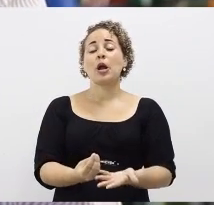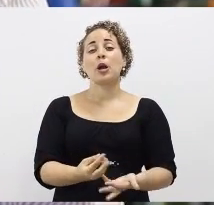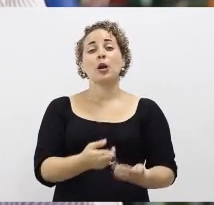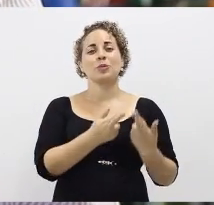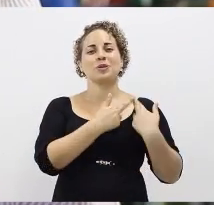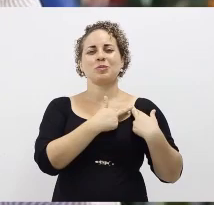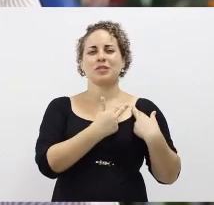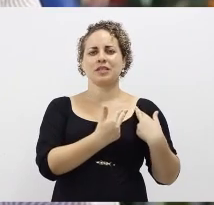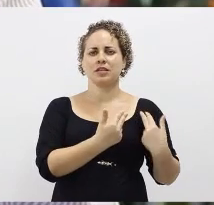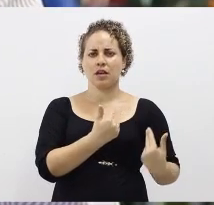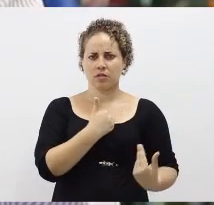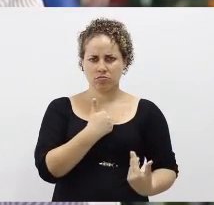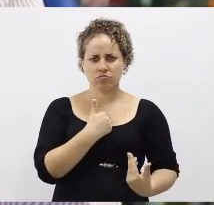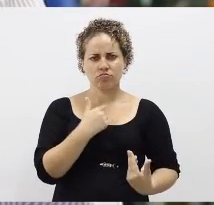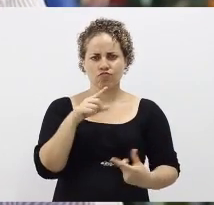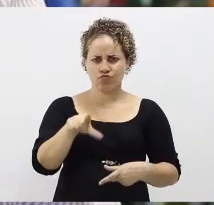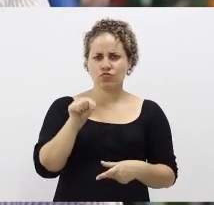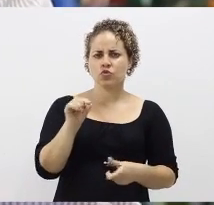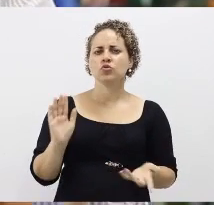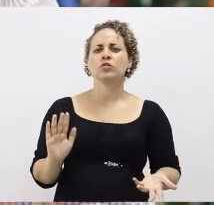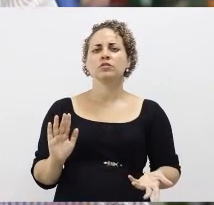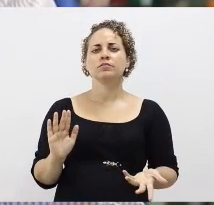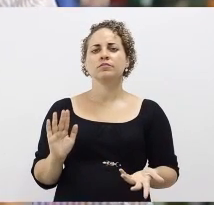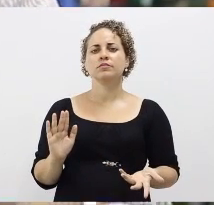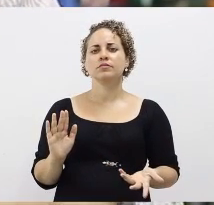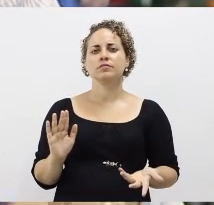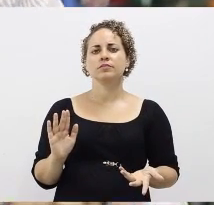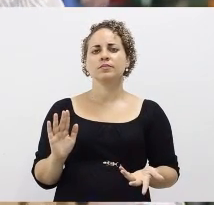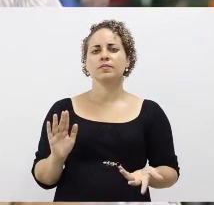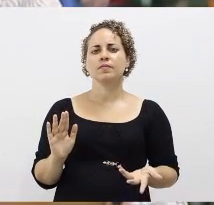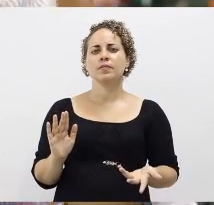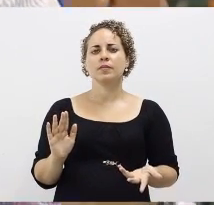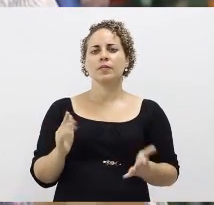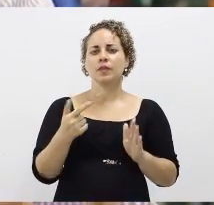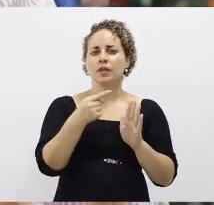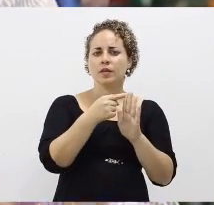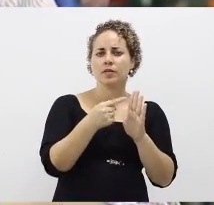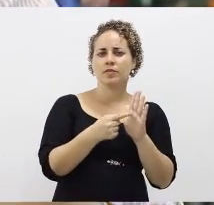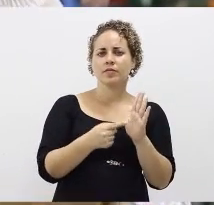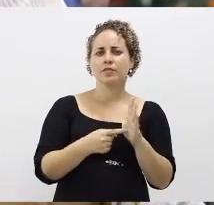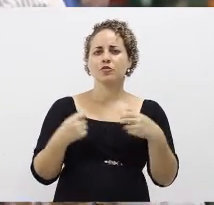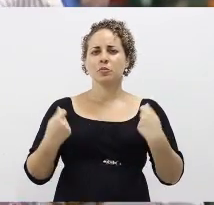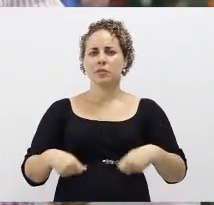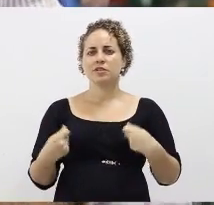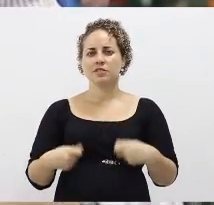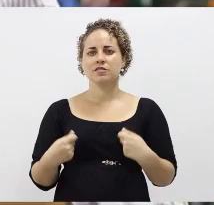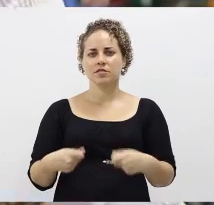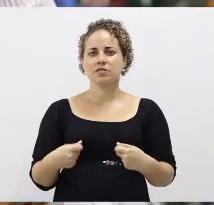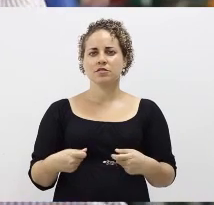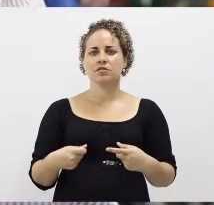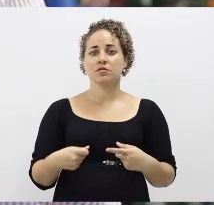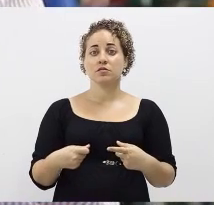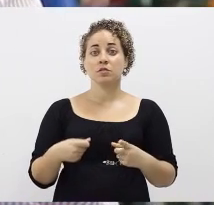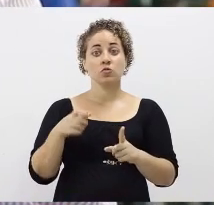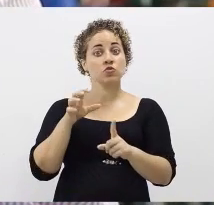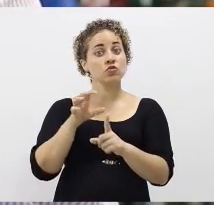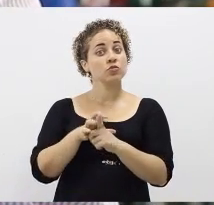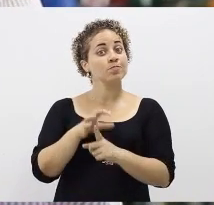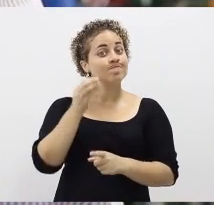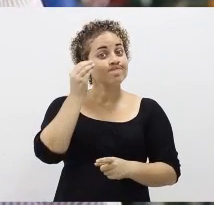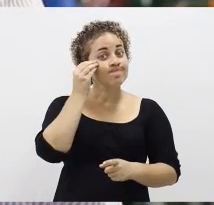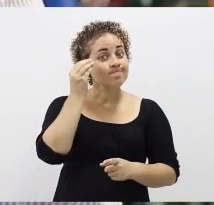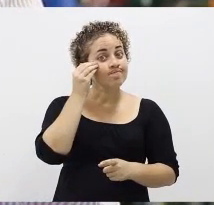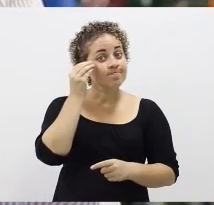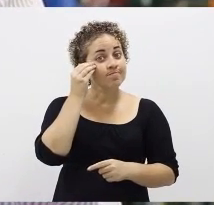mim tomar essa decisão? São algumas decisões, são alguns aspectos importantes que nós devemos levar em